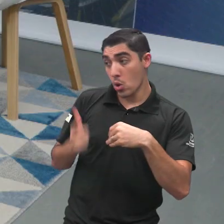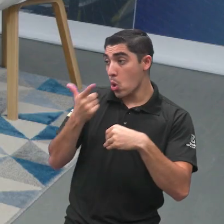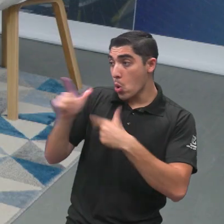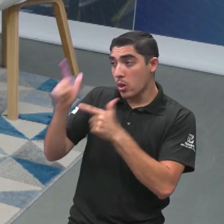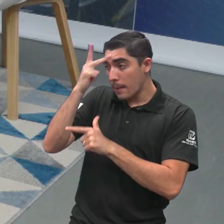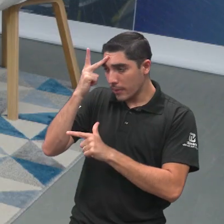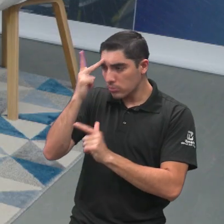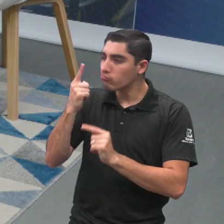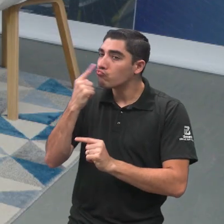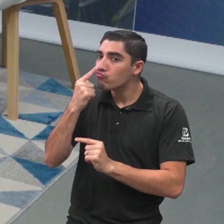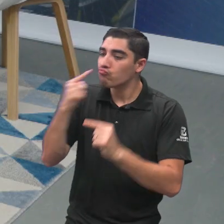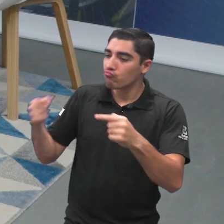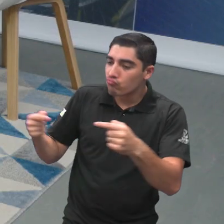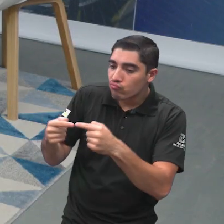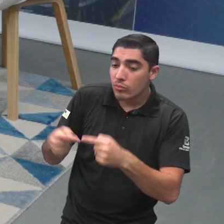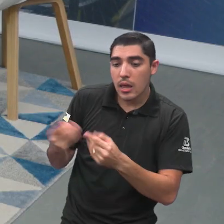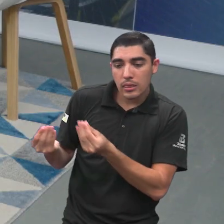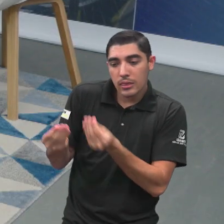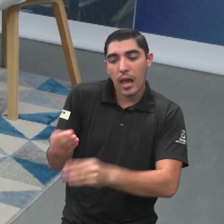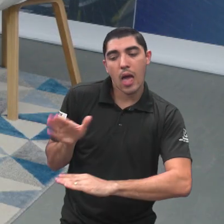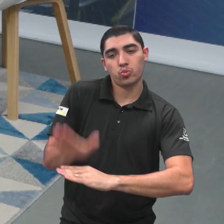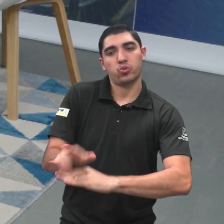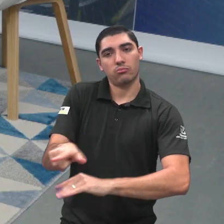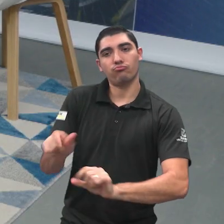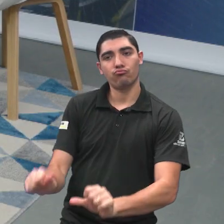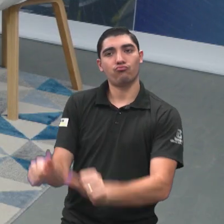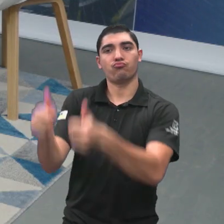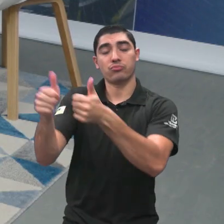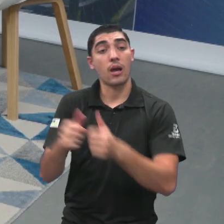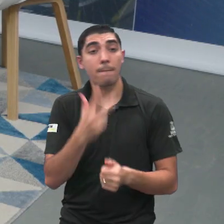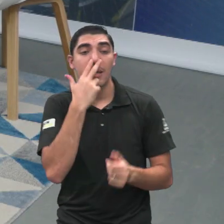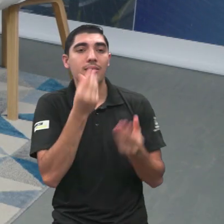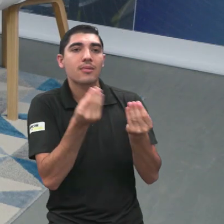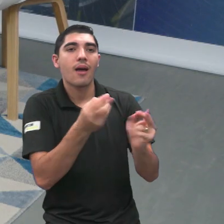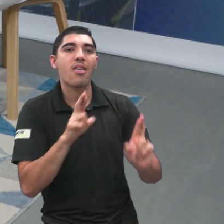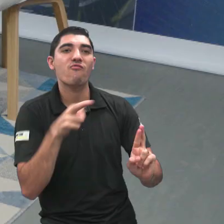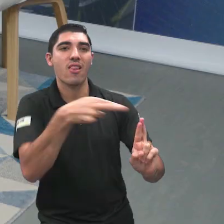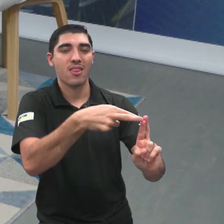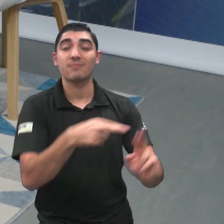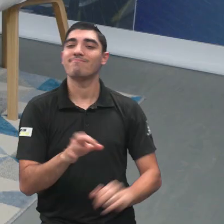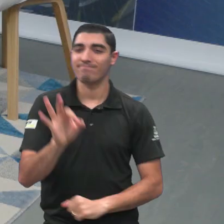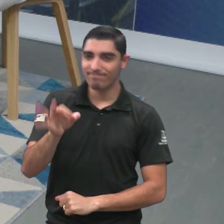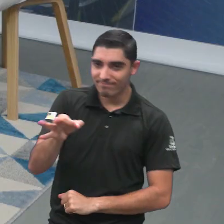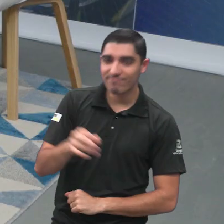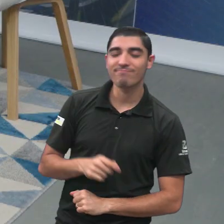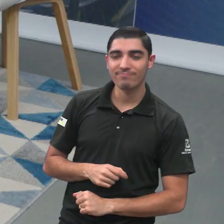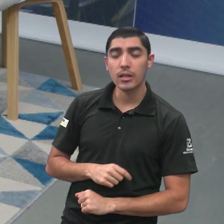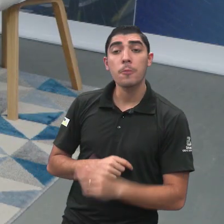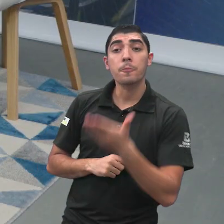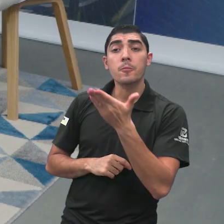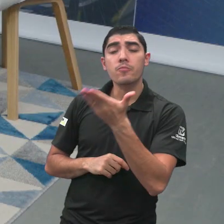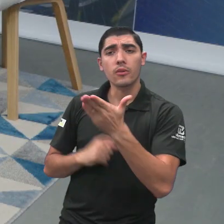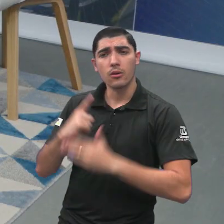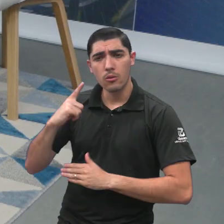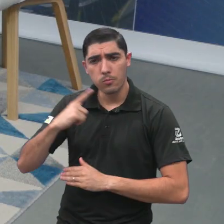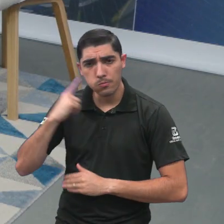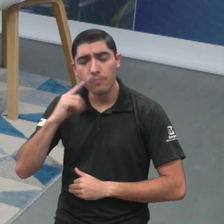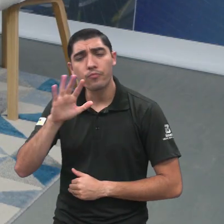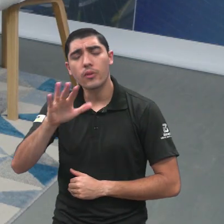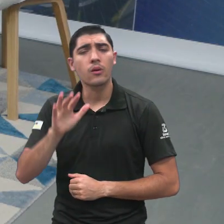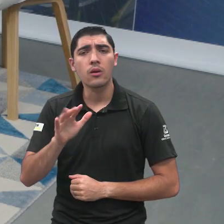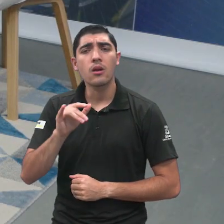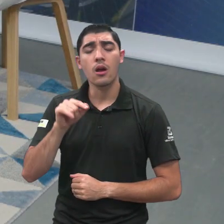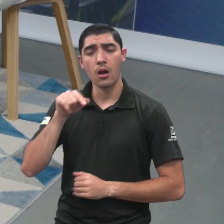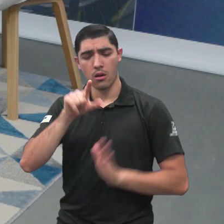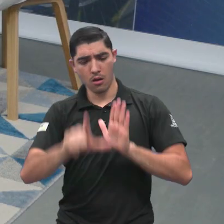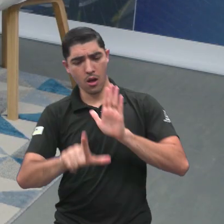trazer benefícios para essa criança. Trazer referenciais. Referências, exatamente, doutor. Doutora Jennifer, o que